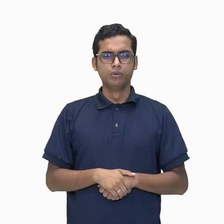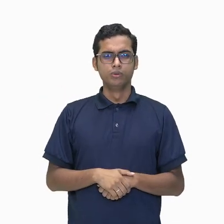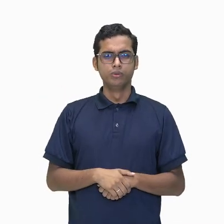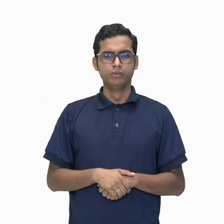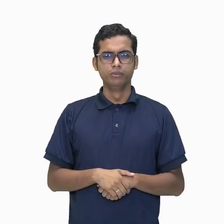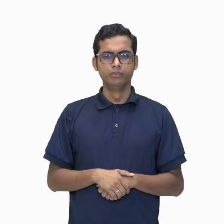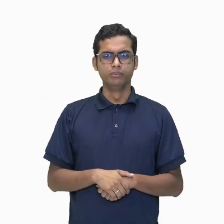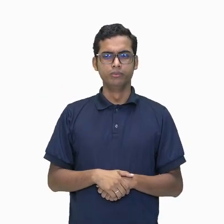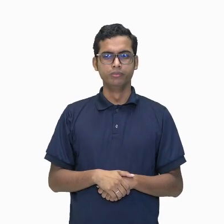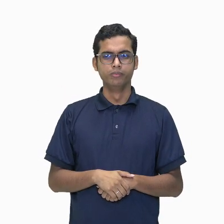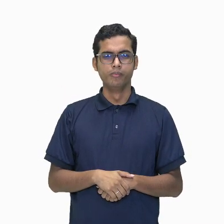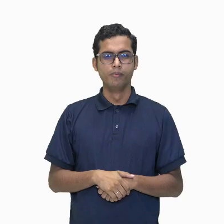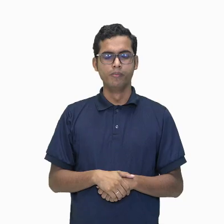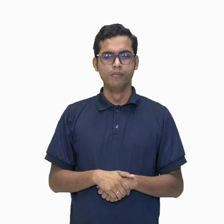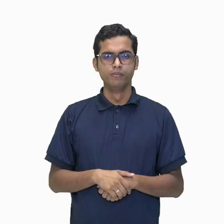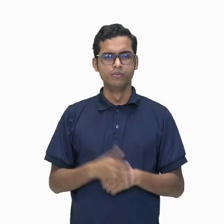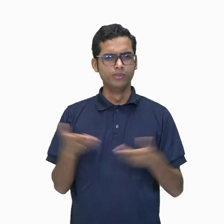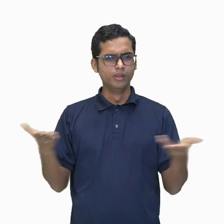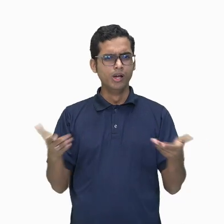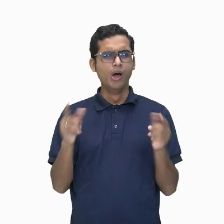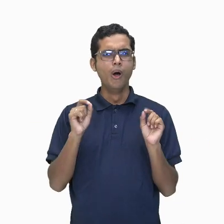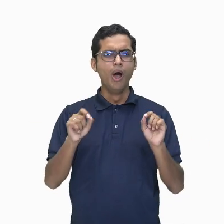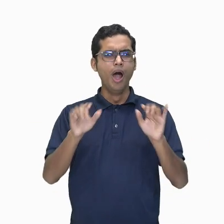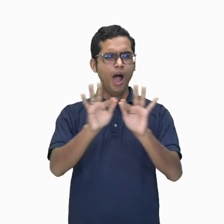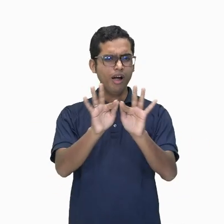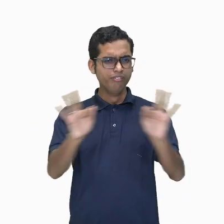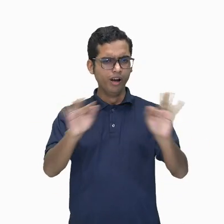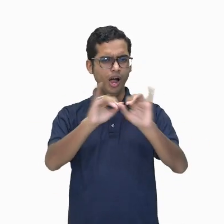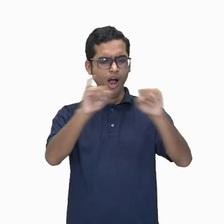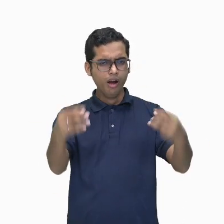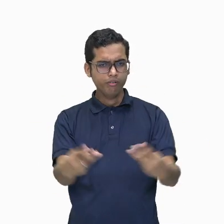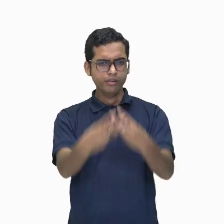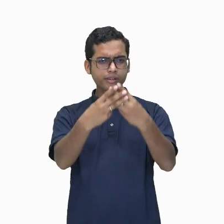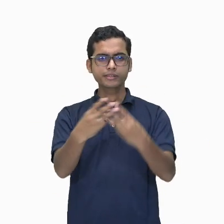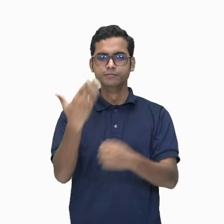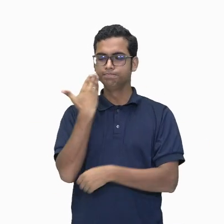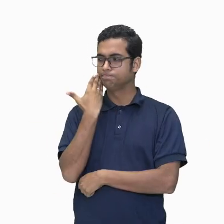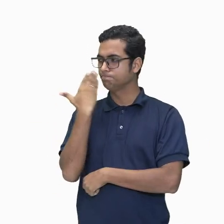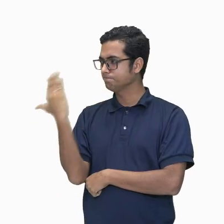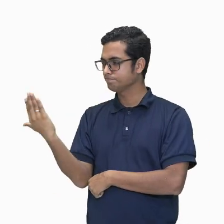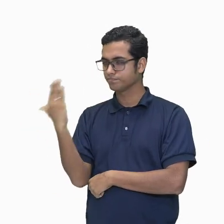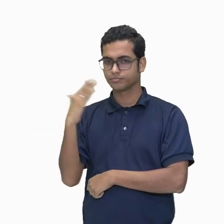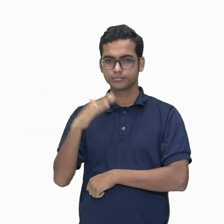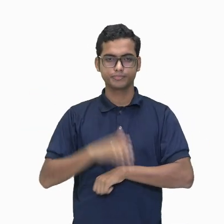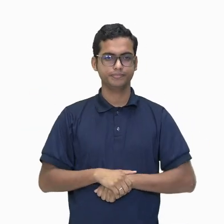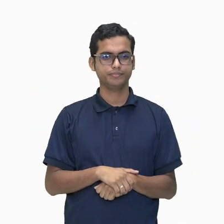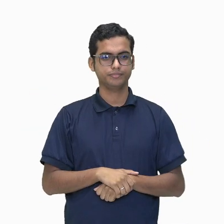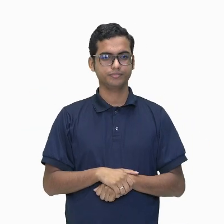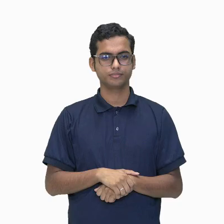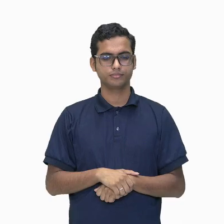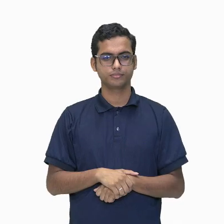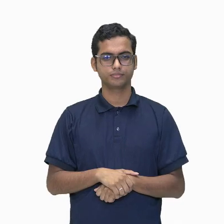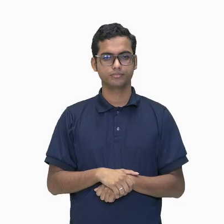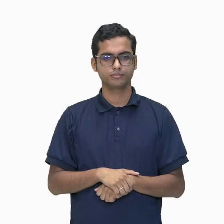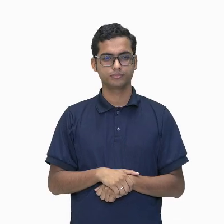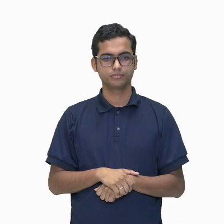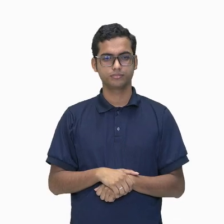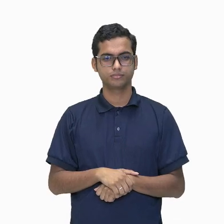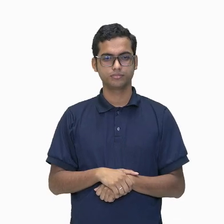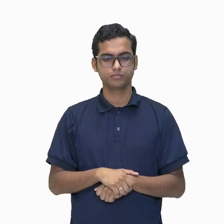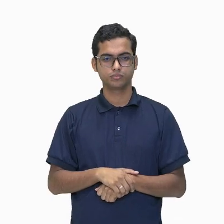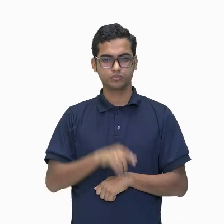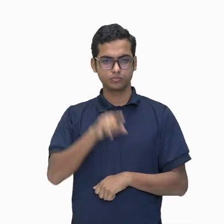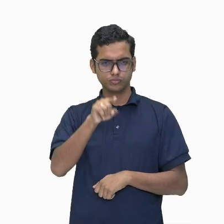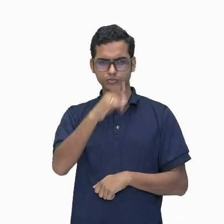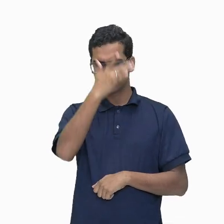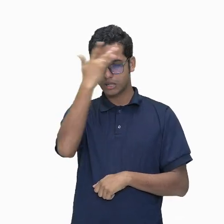Olha só essa frase judaica. Não faças ao seu semelhante aquilo que para você é